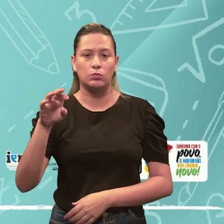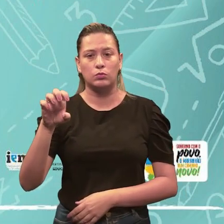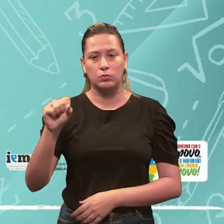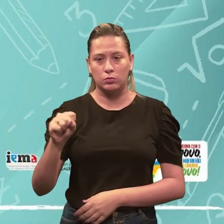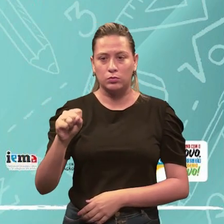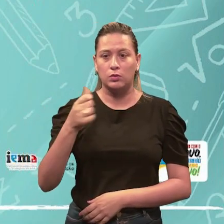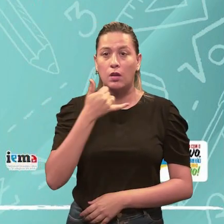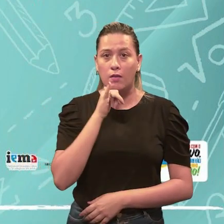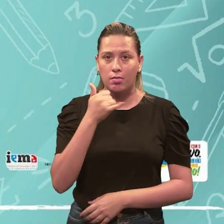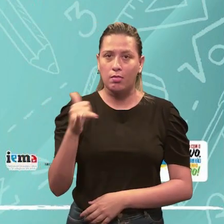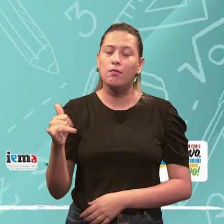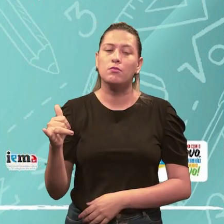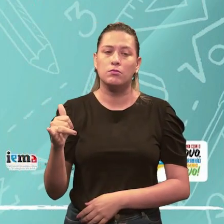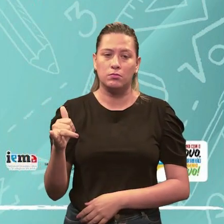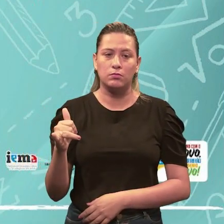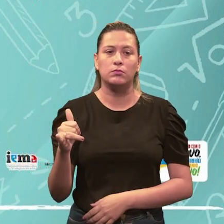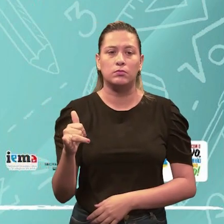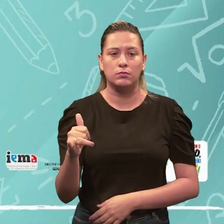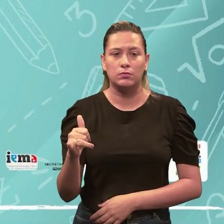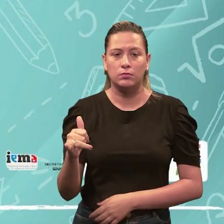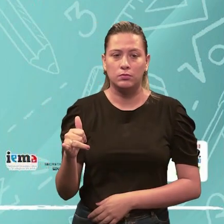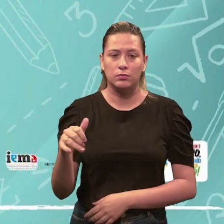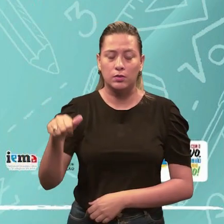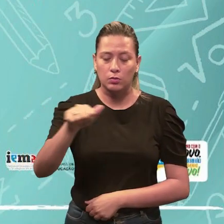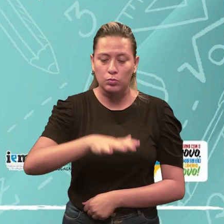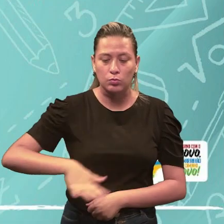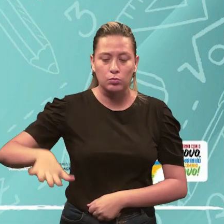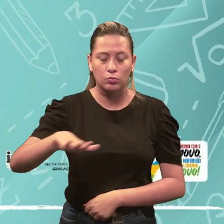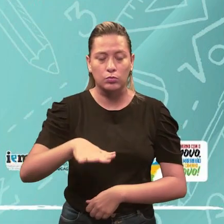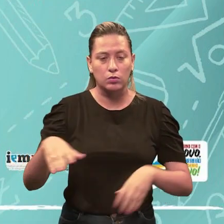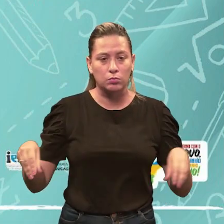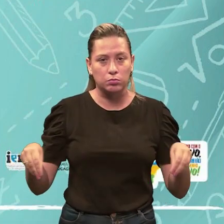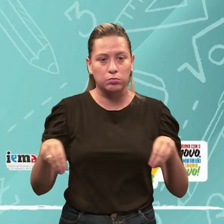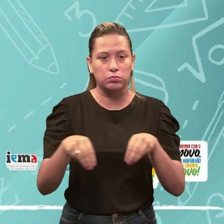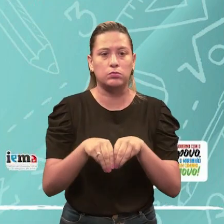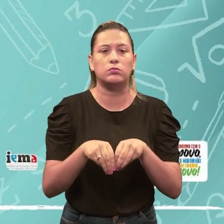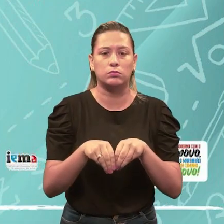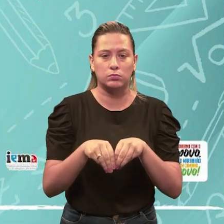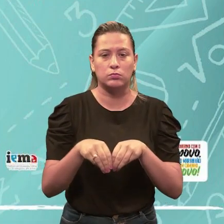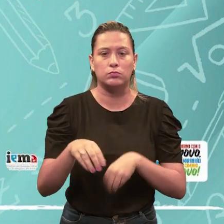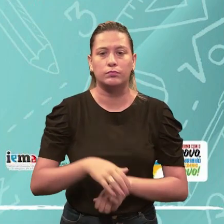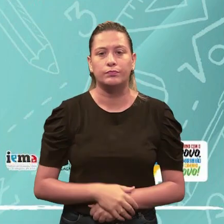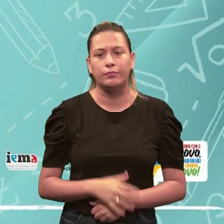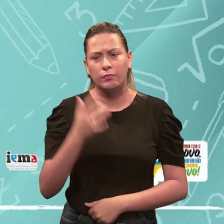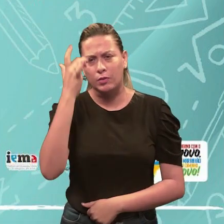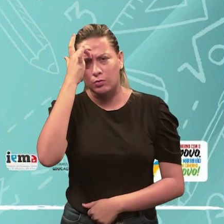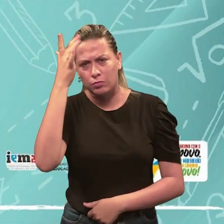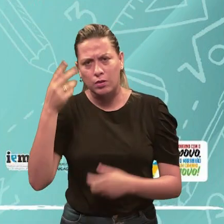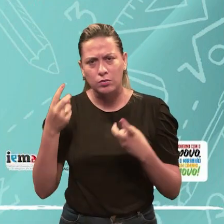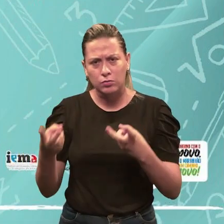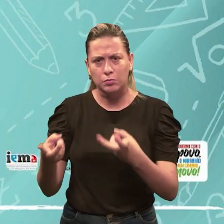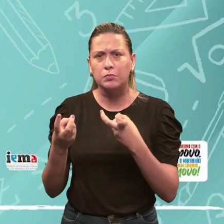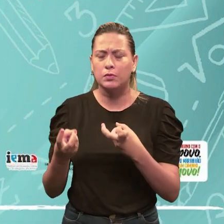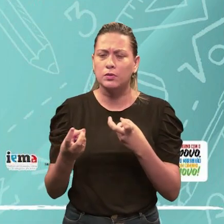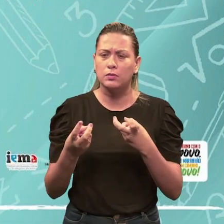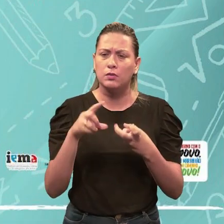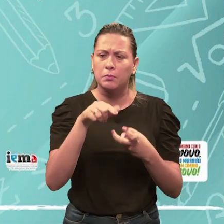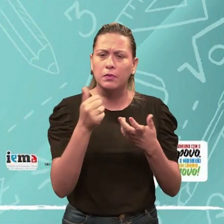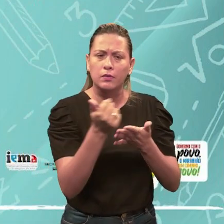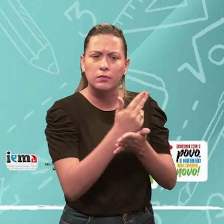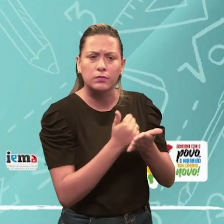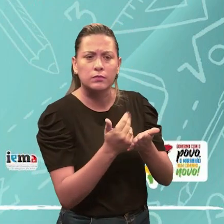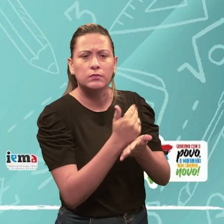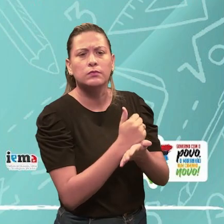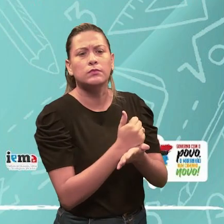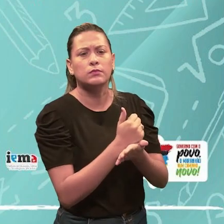energia na forma de um campo magnético. Os indutores são muito fáceis de identificar em um